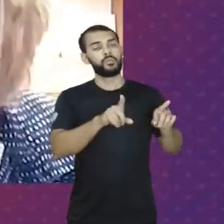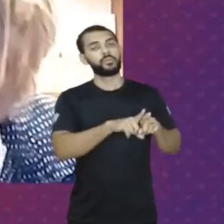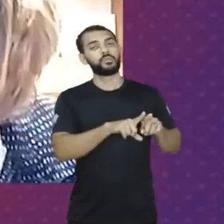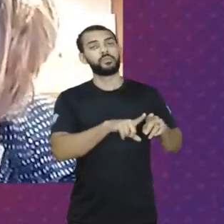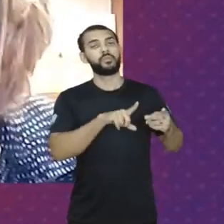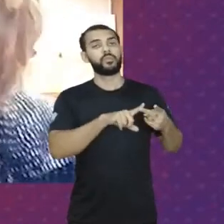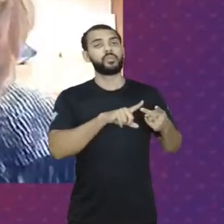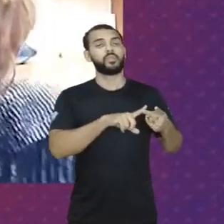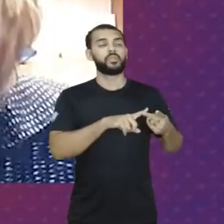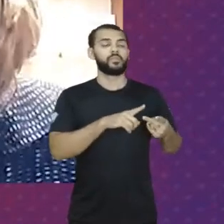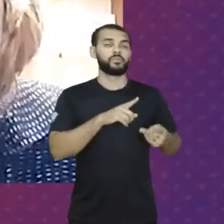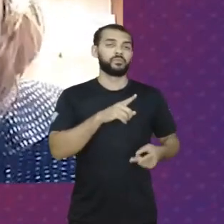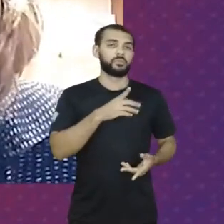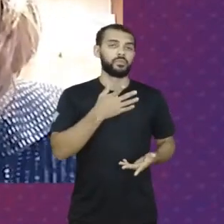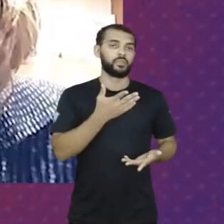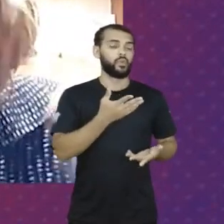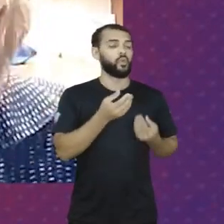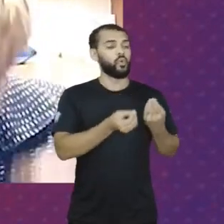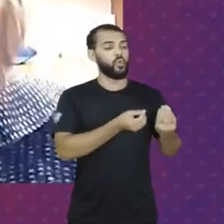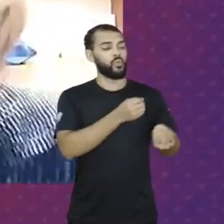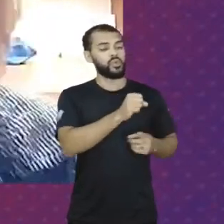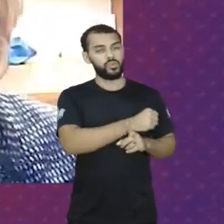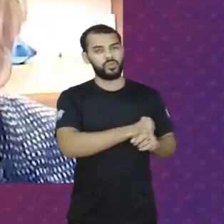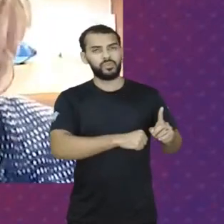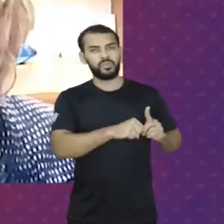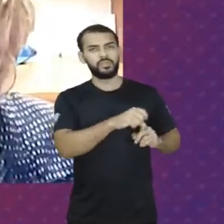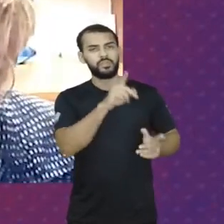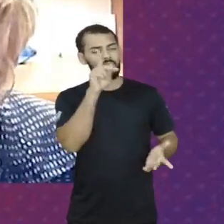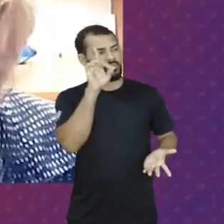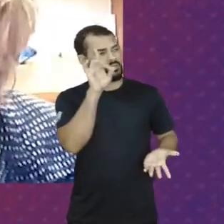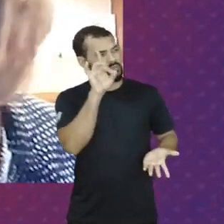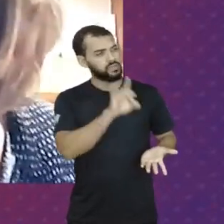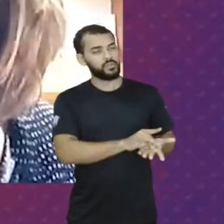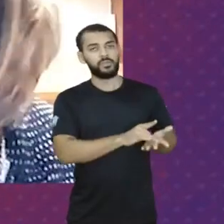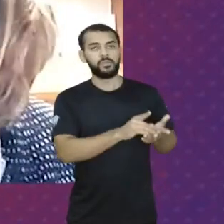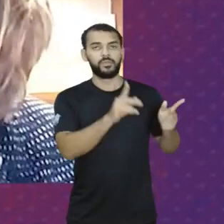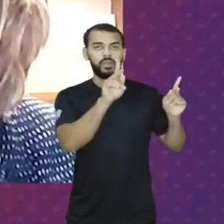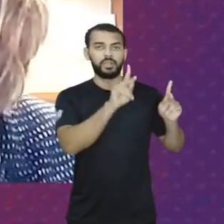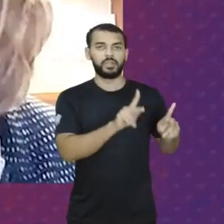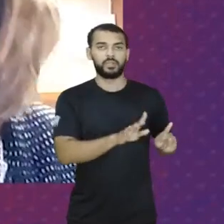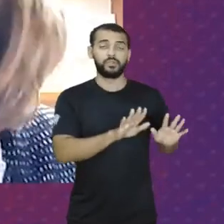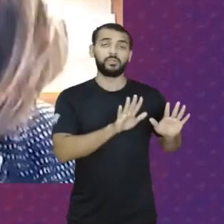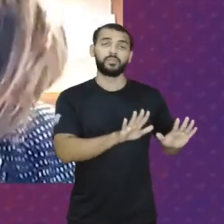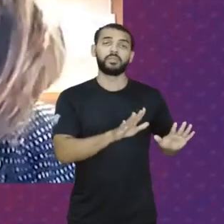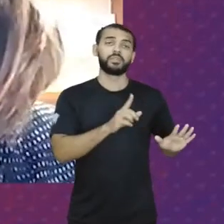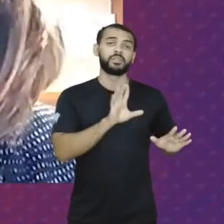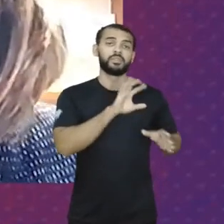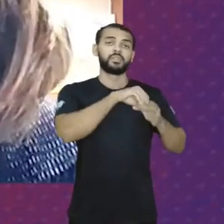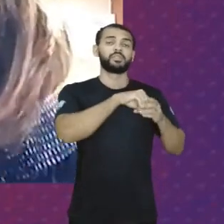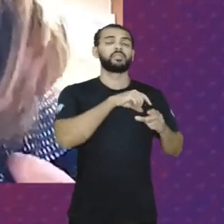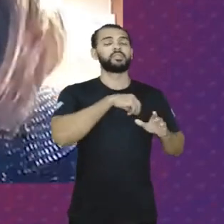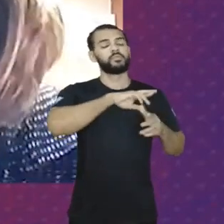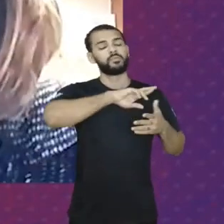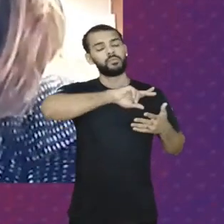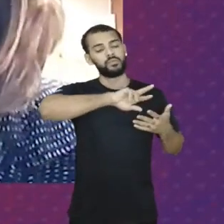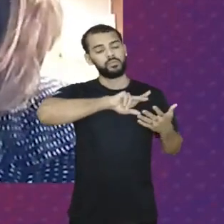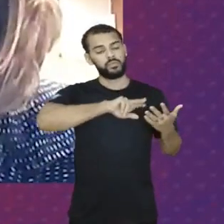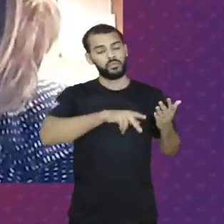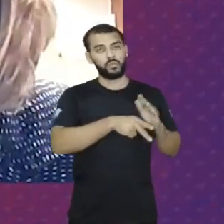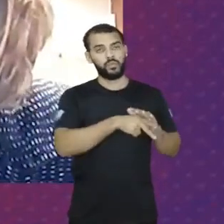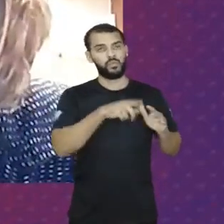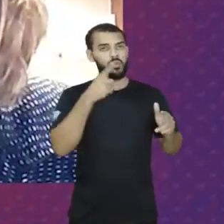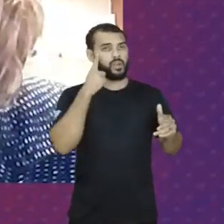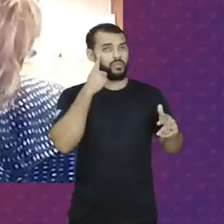em verdade, uma sociedade com cultura de paz enquanto nós carregarmos tantas violências de gênero. Pense que